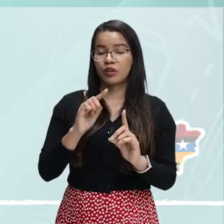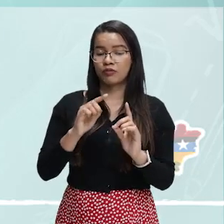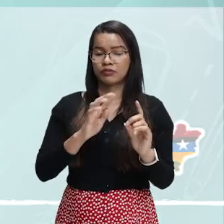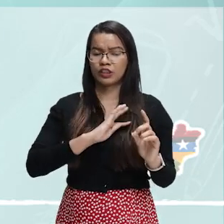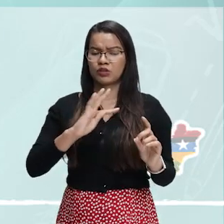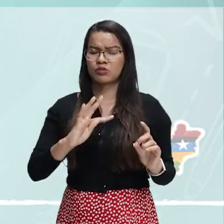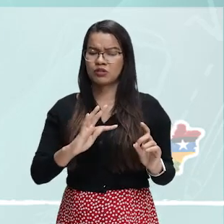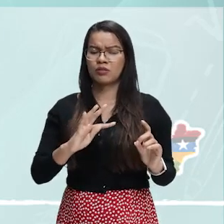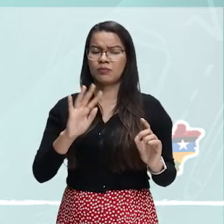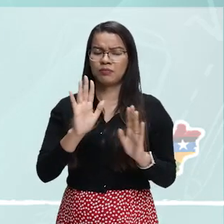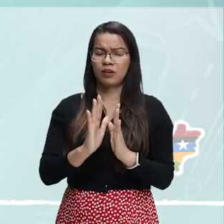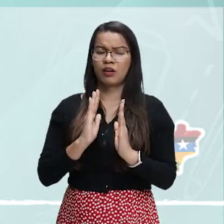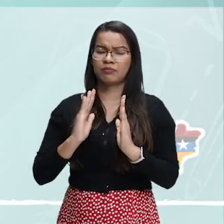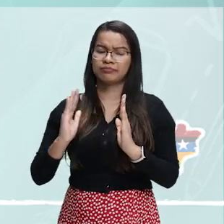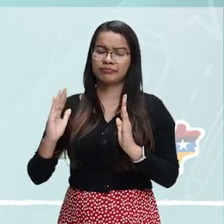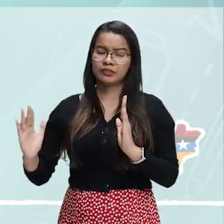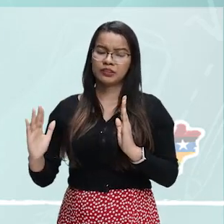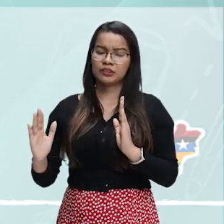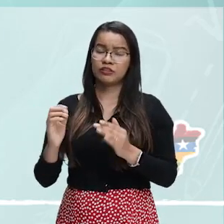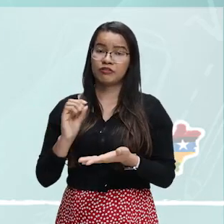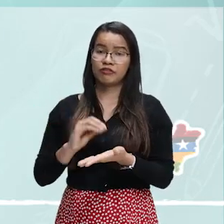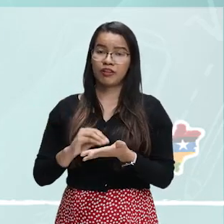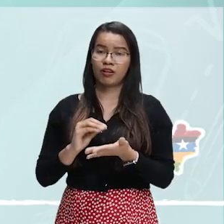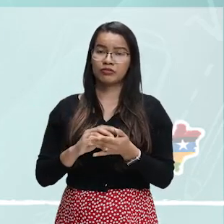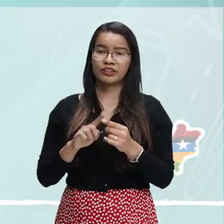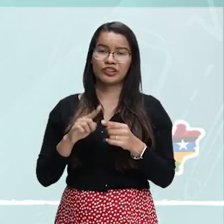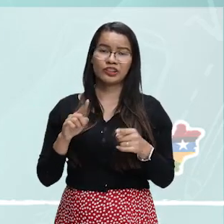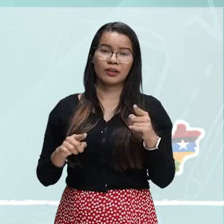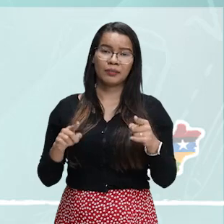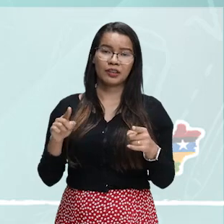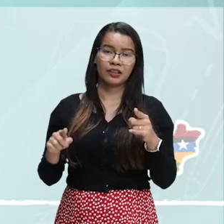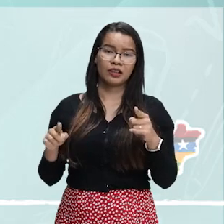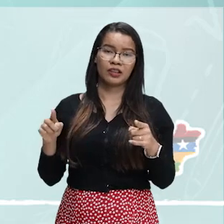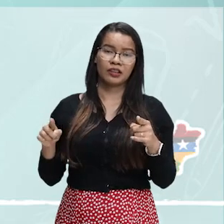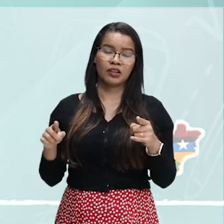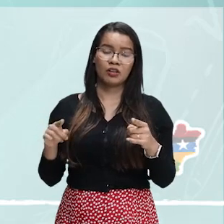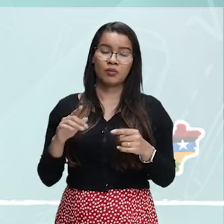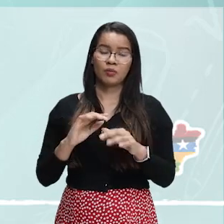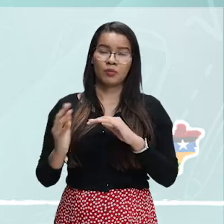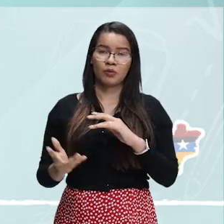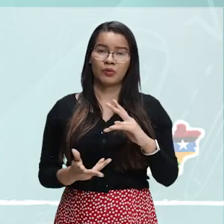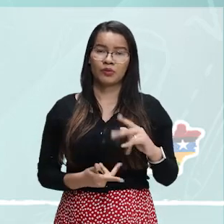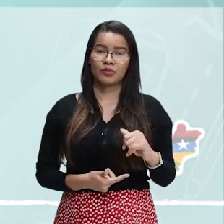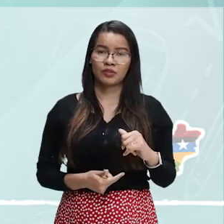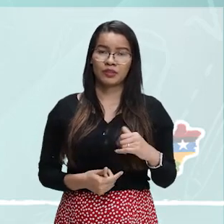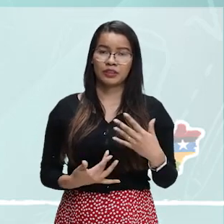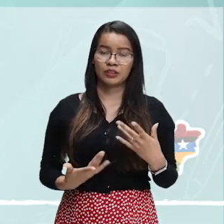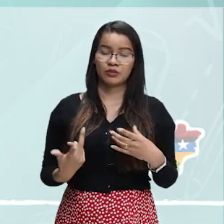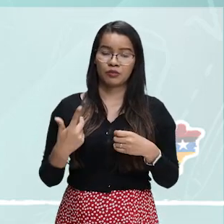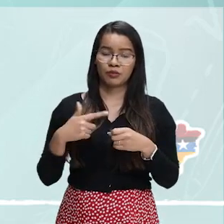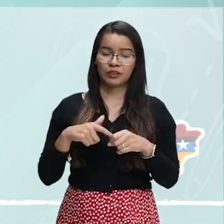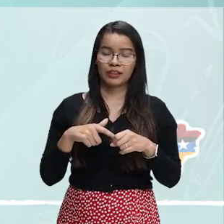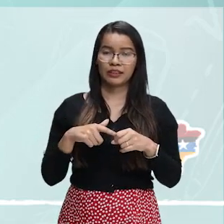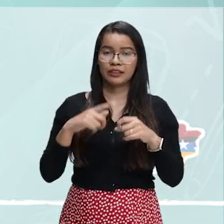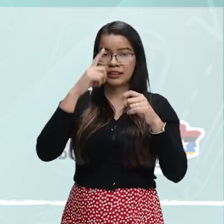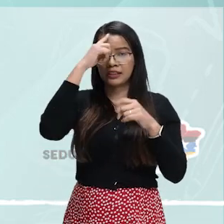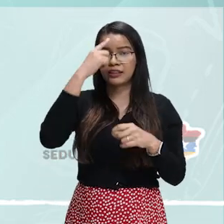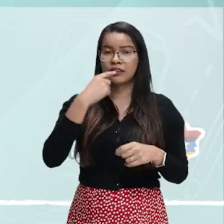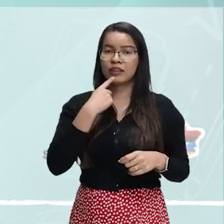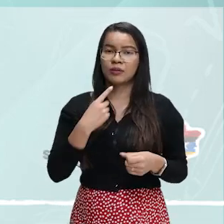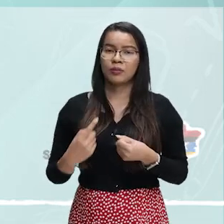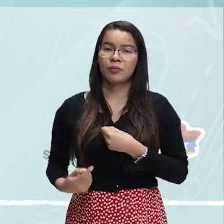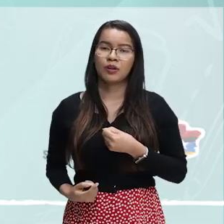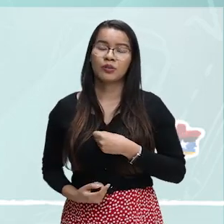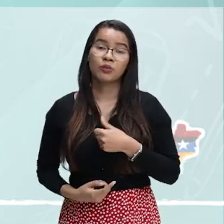denunciar esse panorama de instabilidade mundial. Então, olha só, eu vou voltar aqui à tela. Número 1